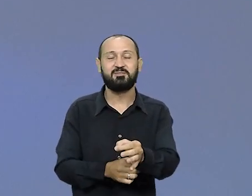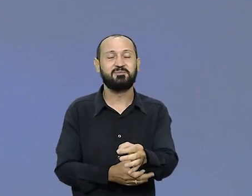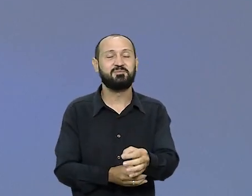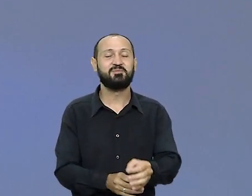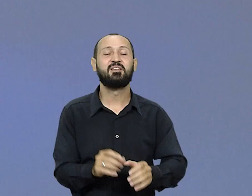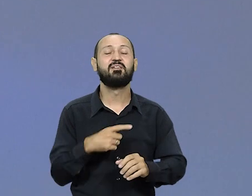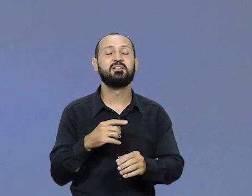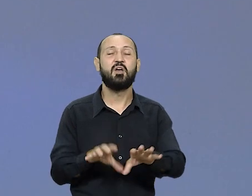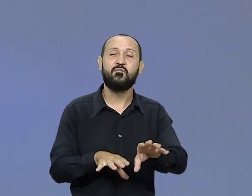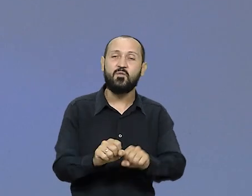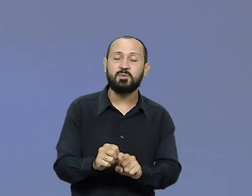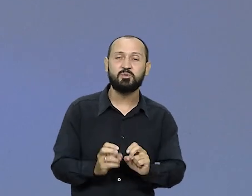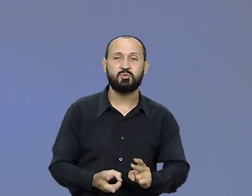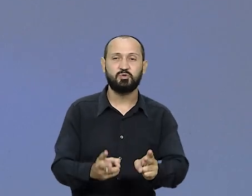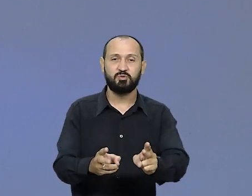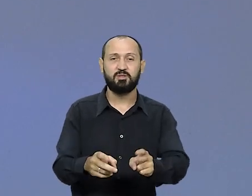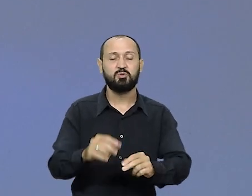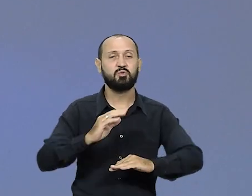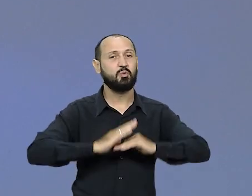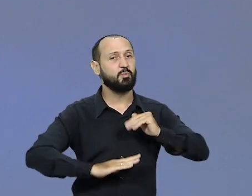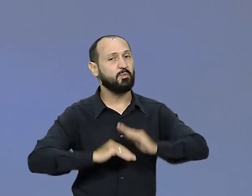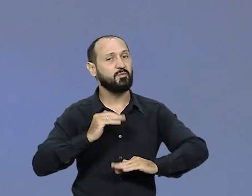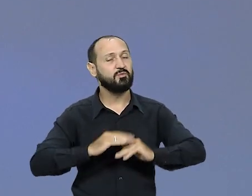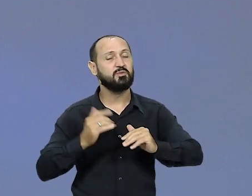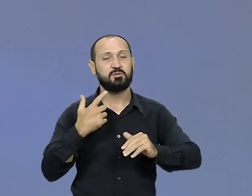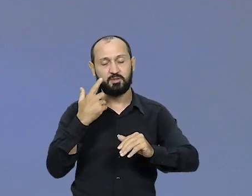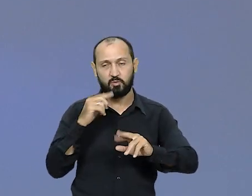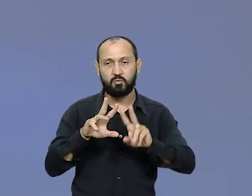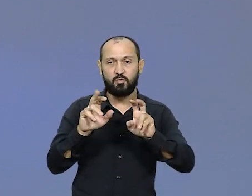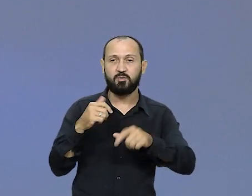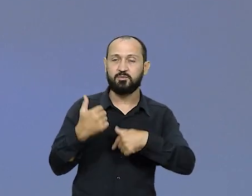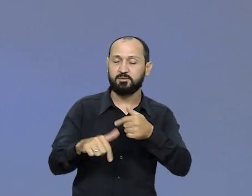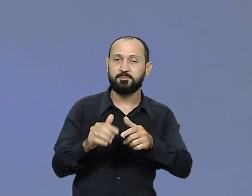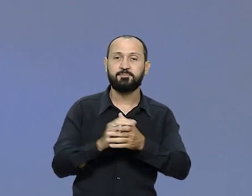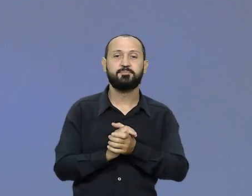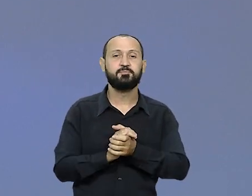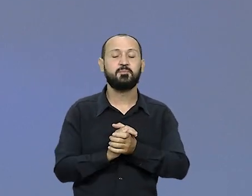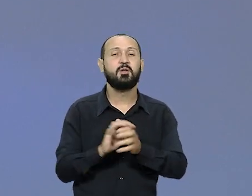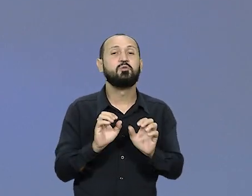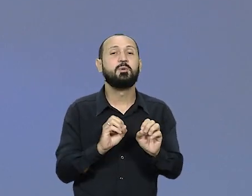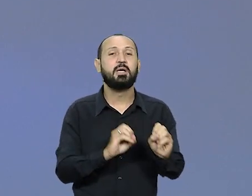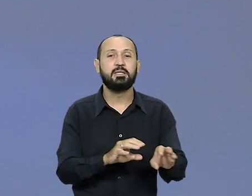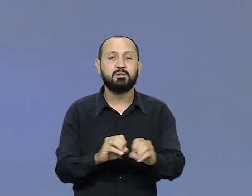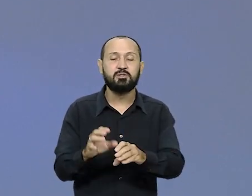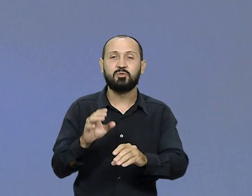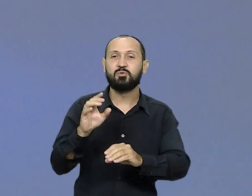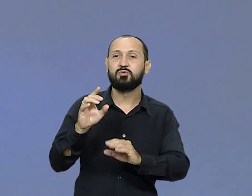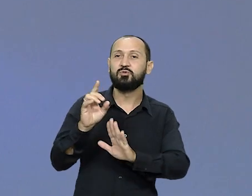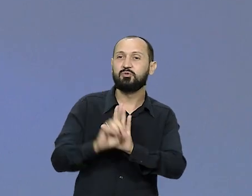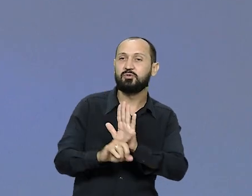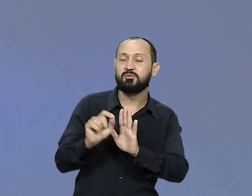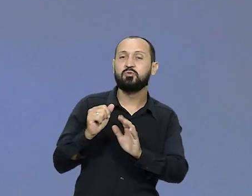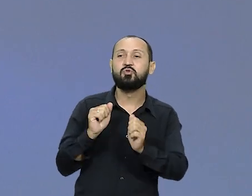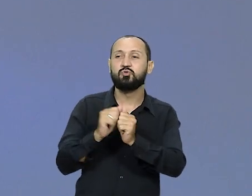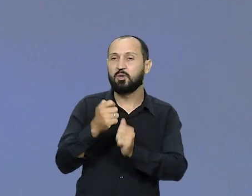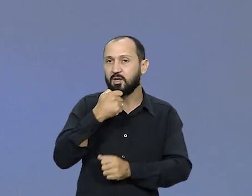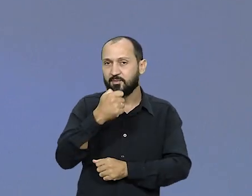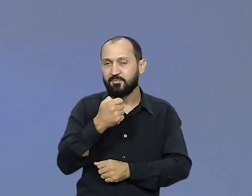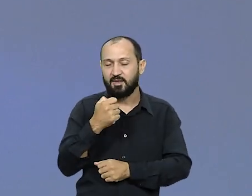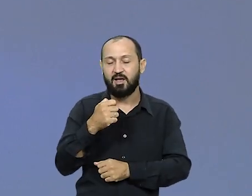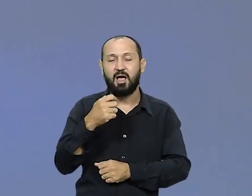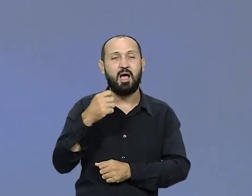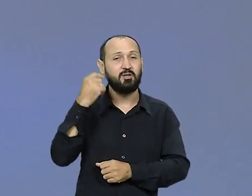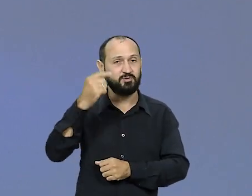vai proporcionar a formação continuada dos profissionais que atuam nessa área. E é sobre essa educação em direitos que a gente vai falar hoje com a